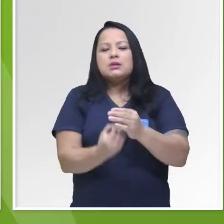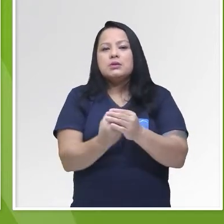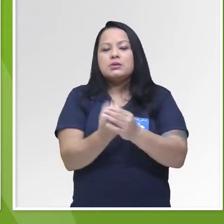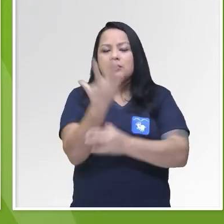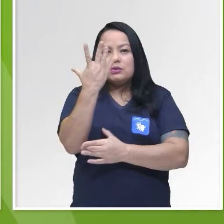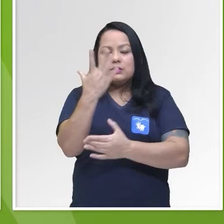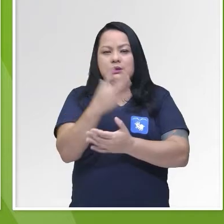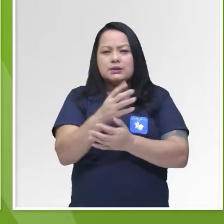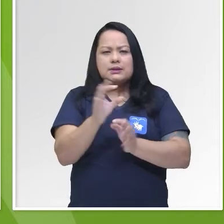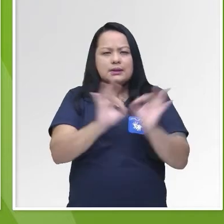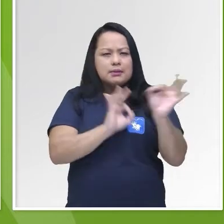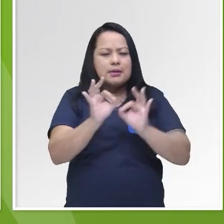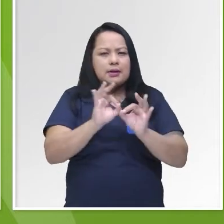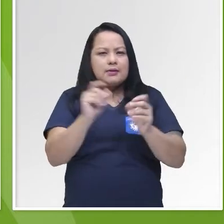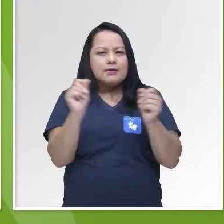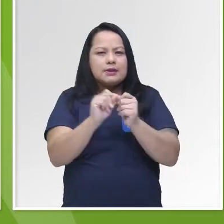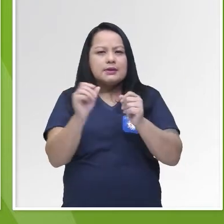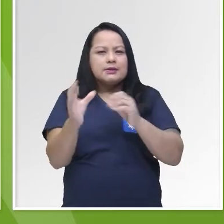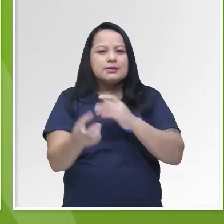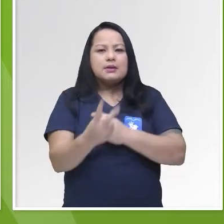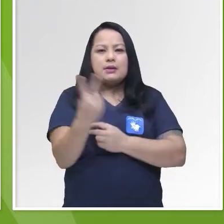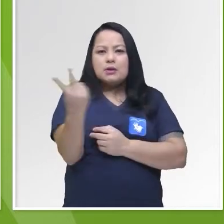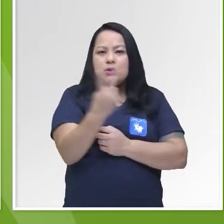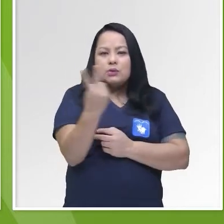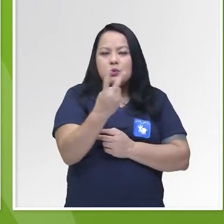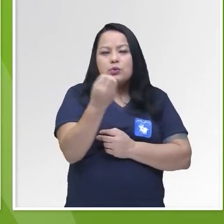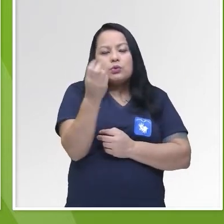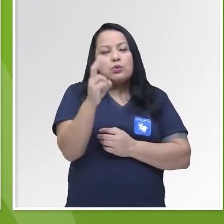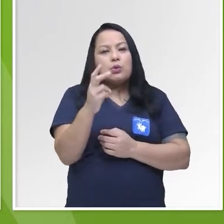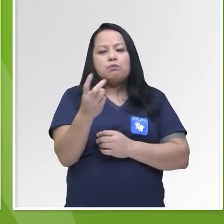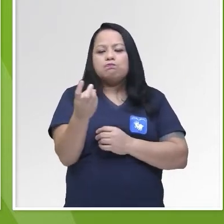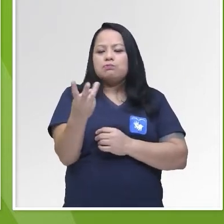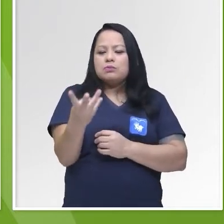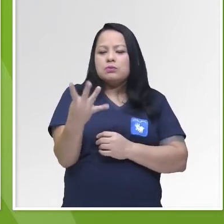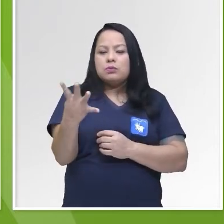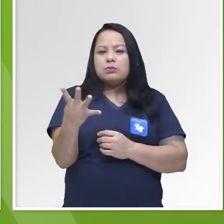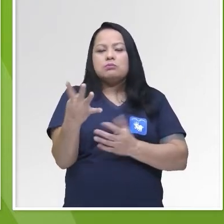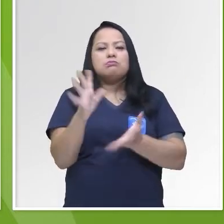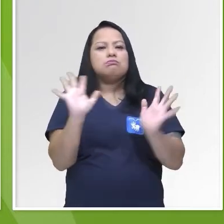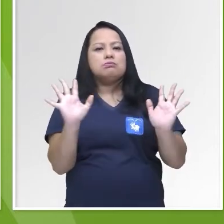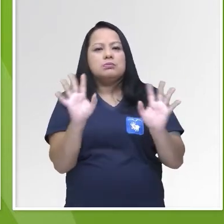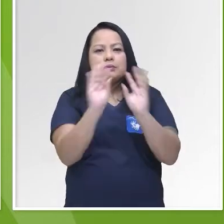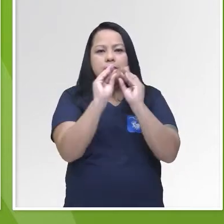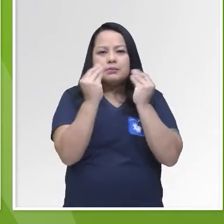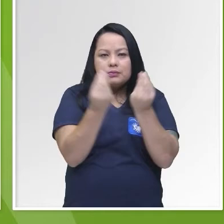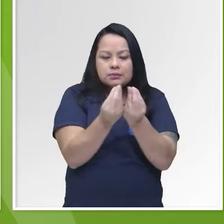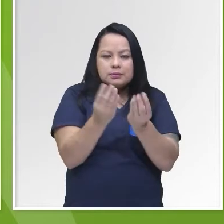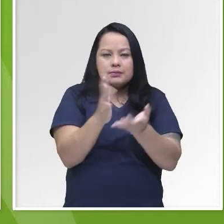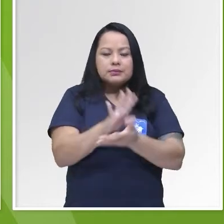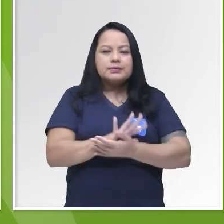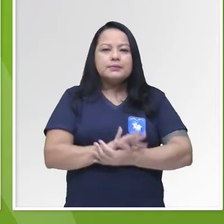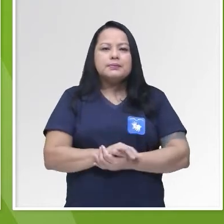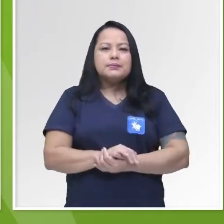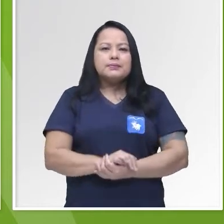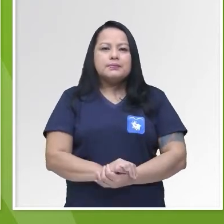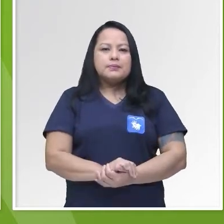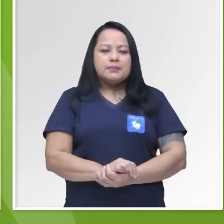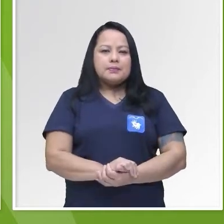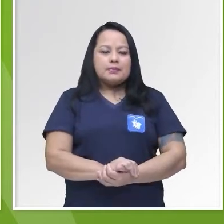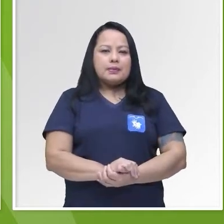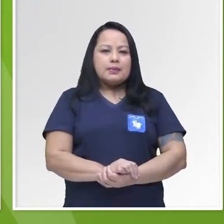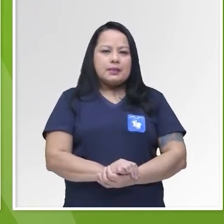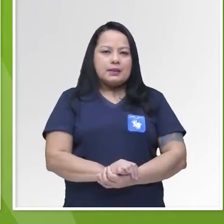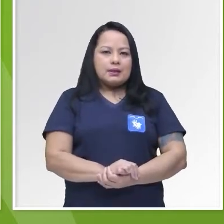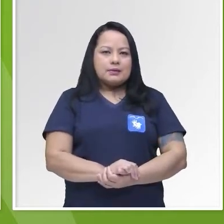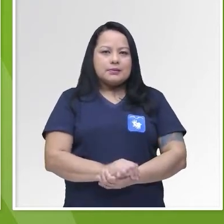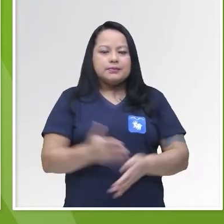ela vai formar dois ou mais produtos, tá bom? E agora a